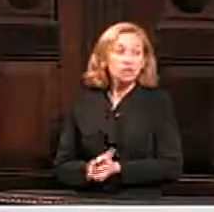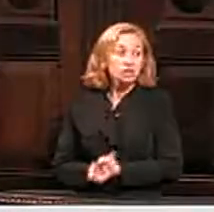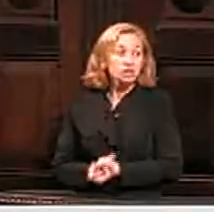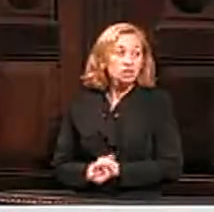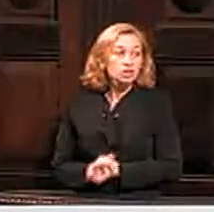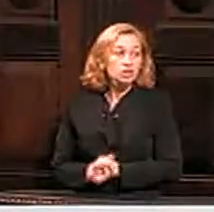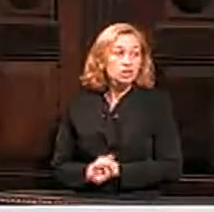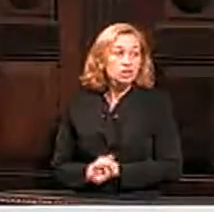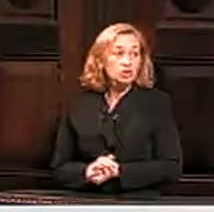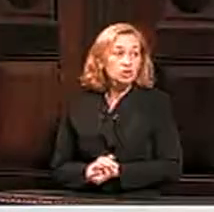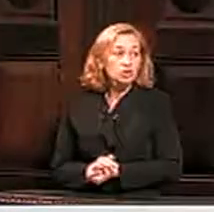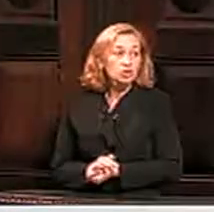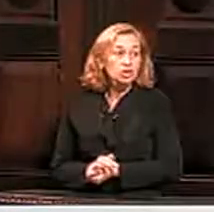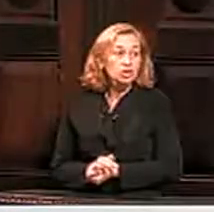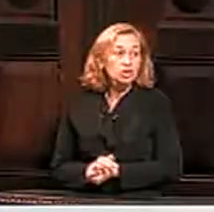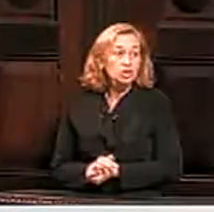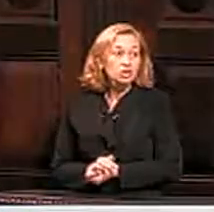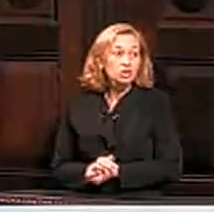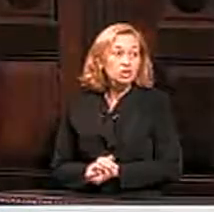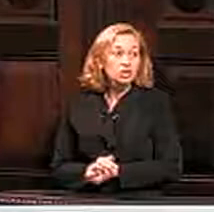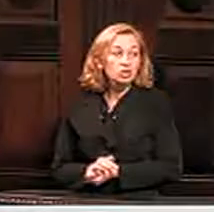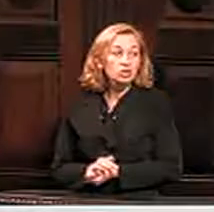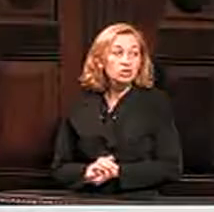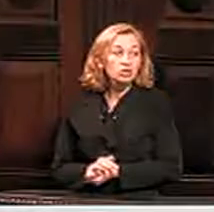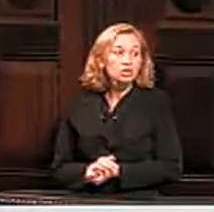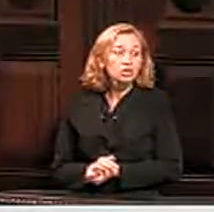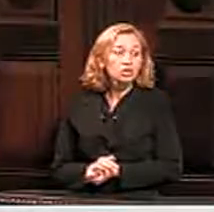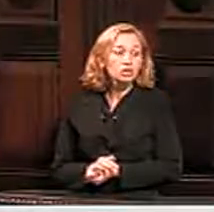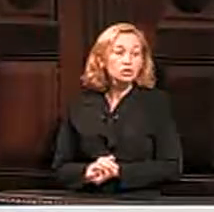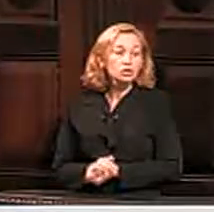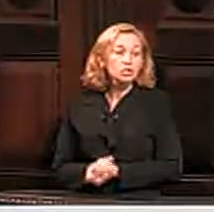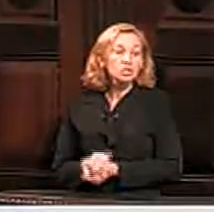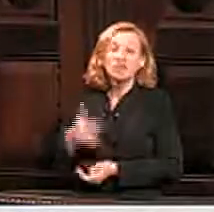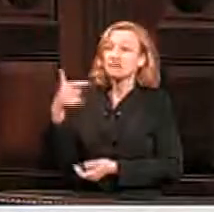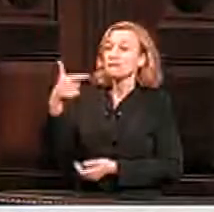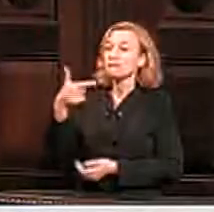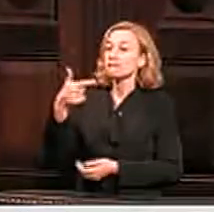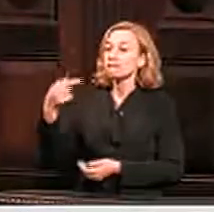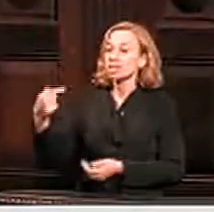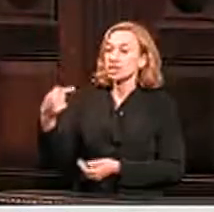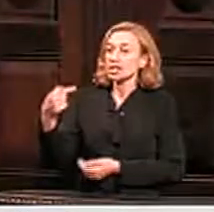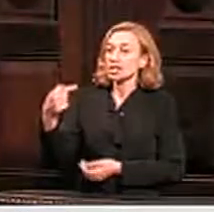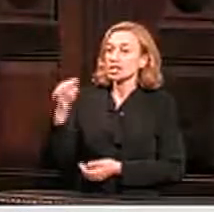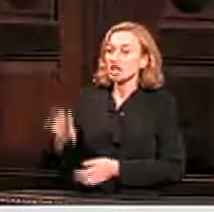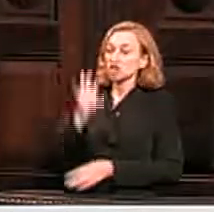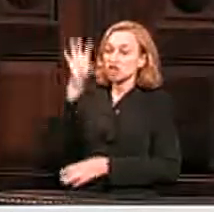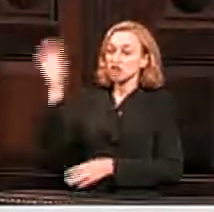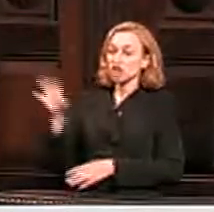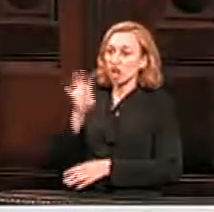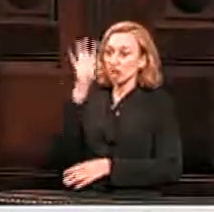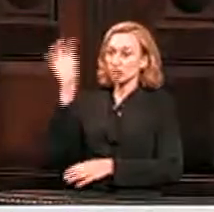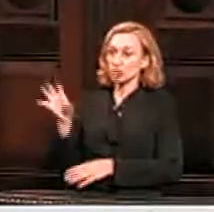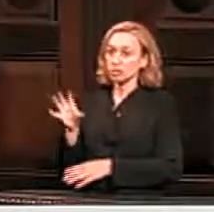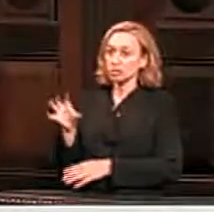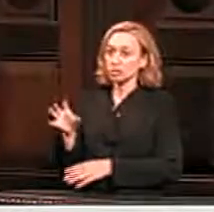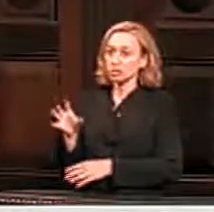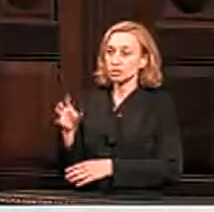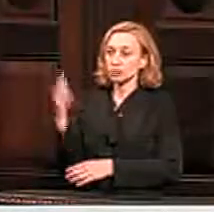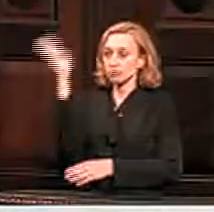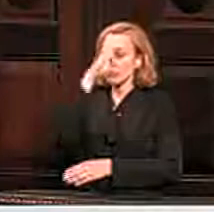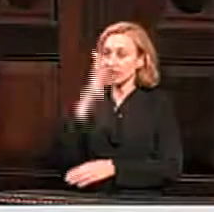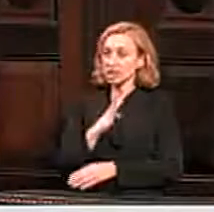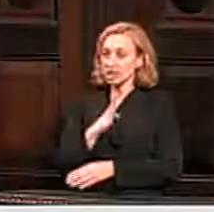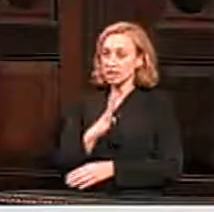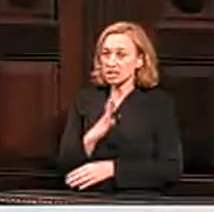dos estados do país, 17 dos 27 estados, têm alíquota mais alta que o Rio de